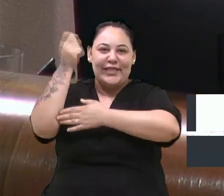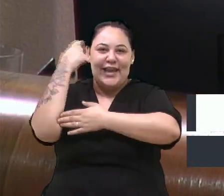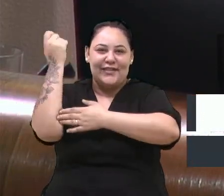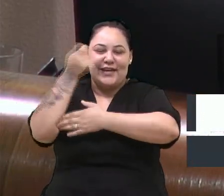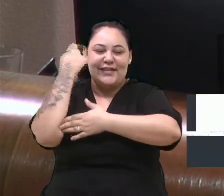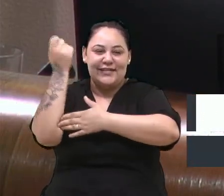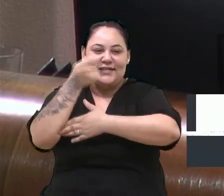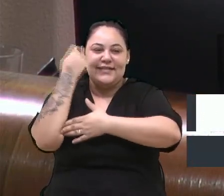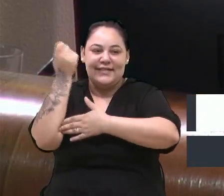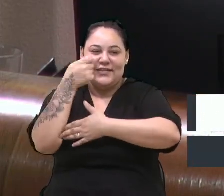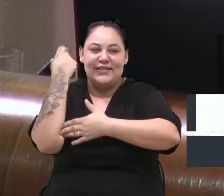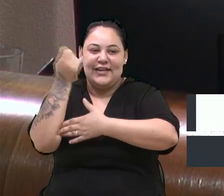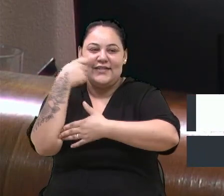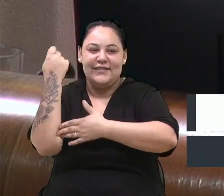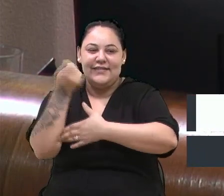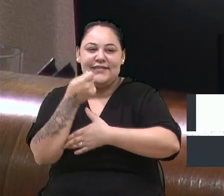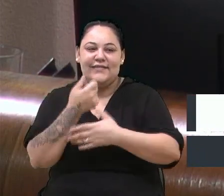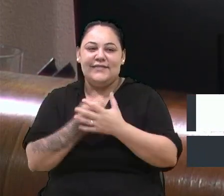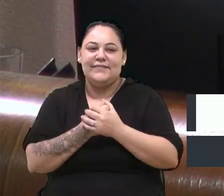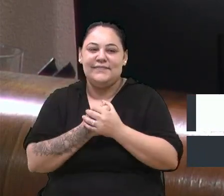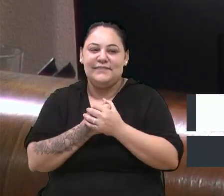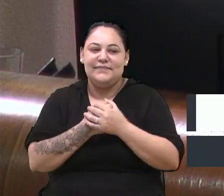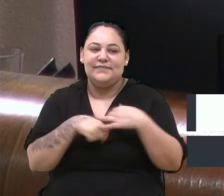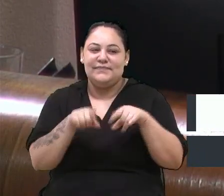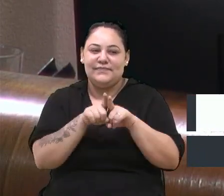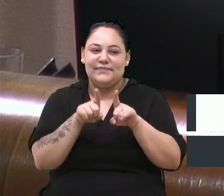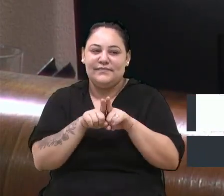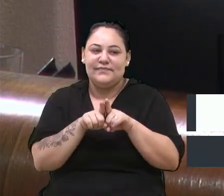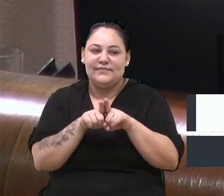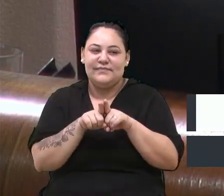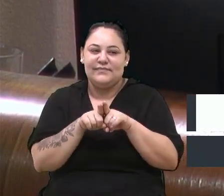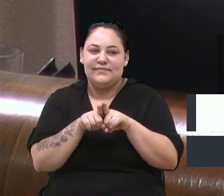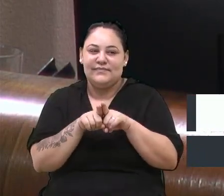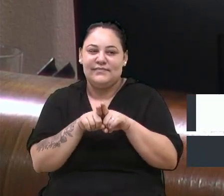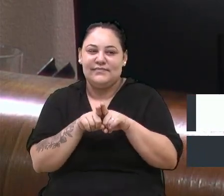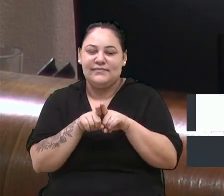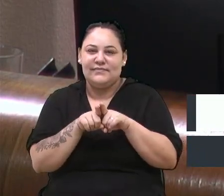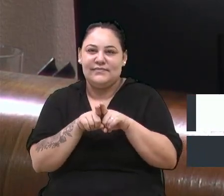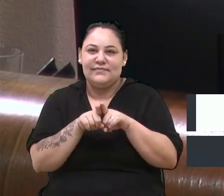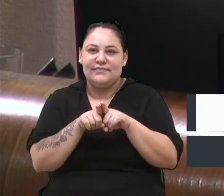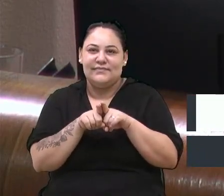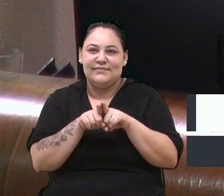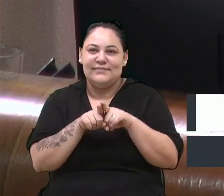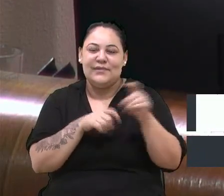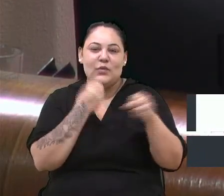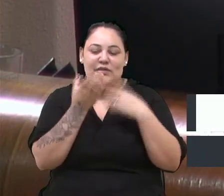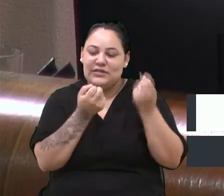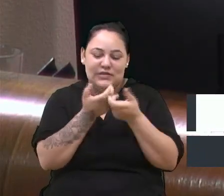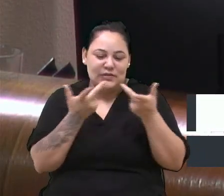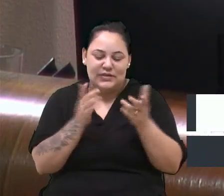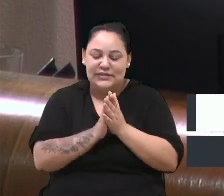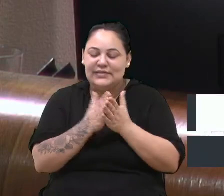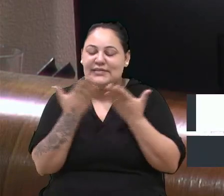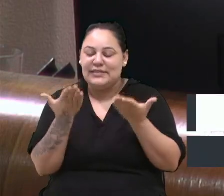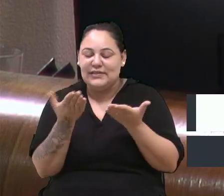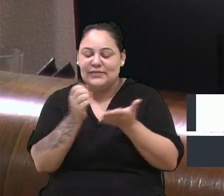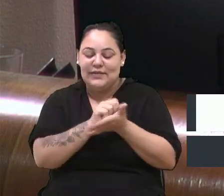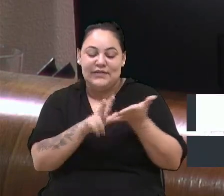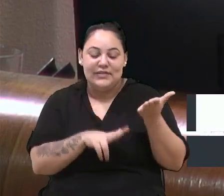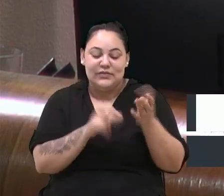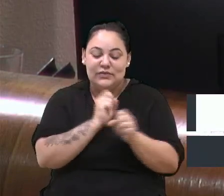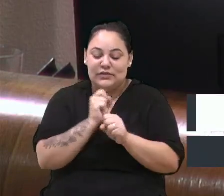Então, acho que é nesse momento também, né, em que a gente faz uma avaliação do nosso ano legislativo, do